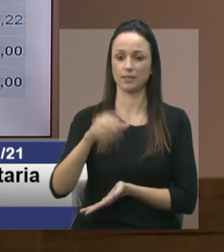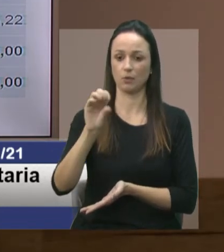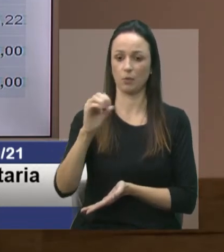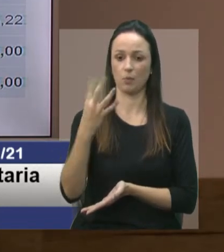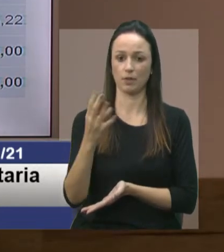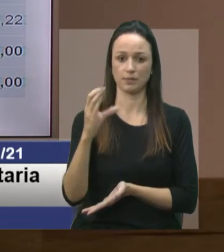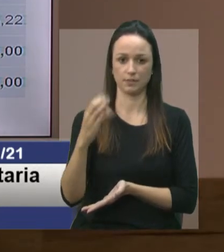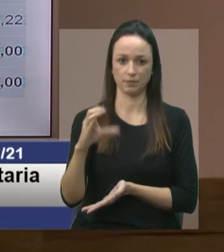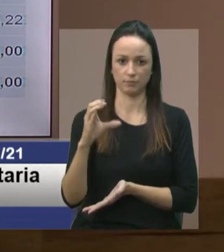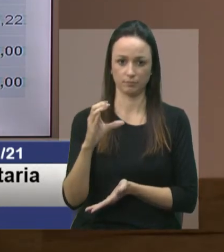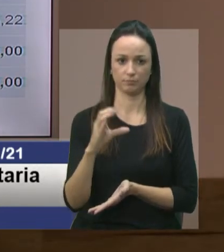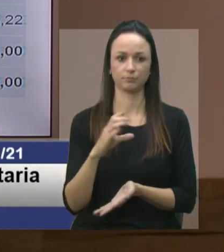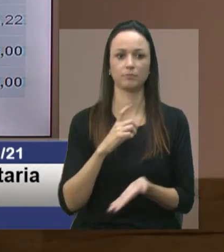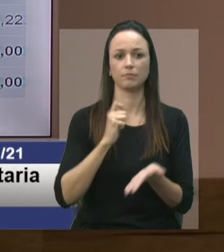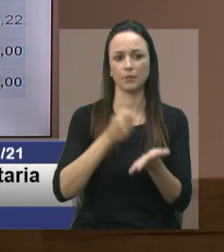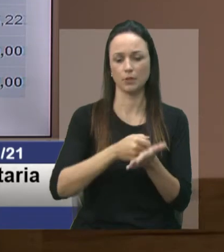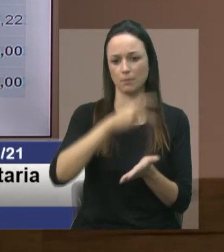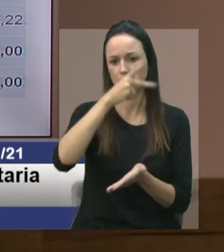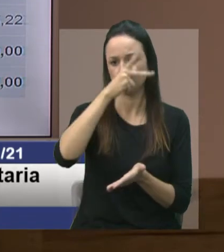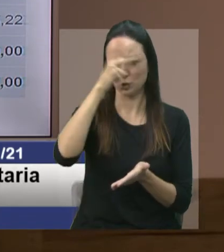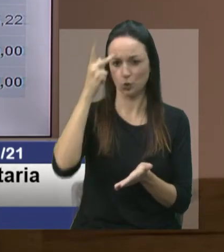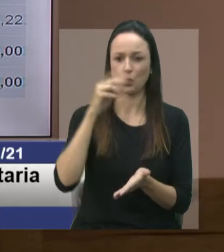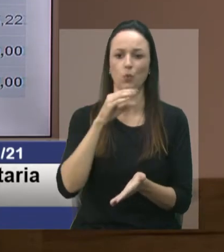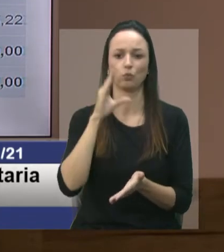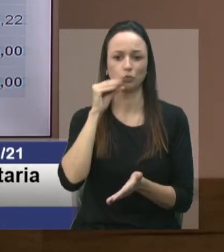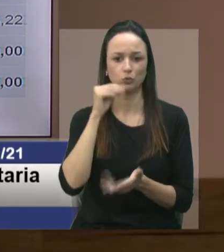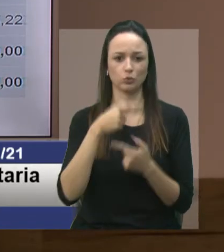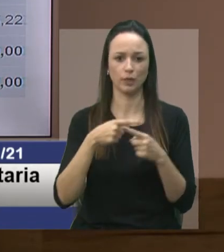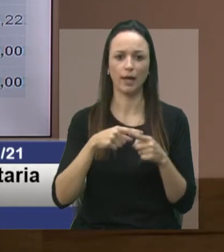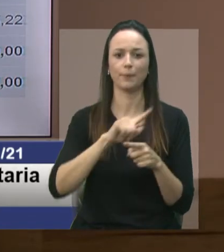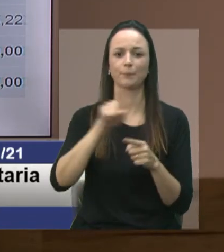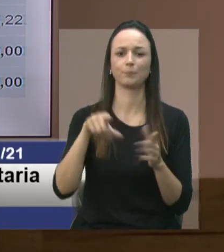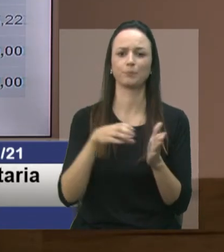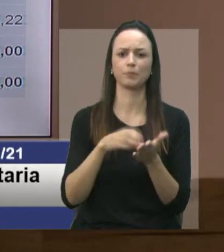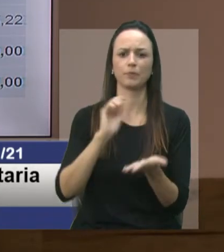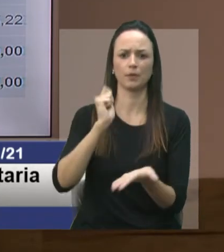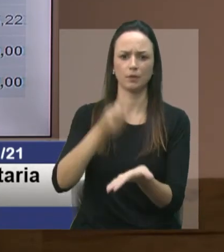R$ 108.703.069,04 com pessoal em encargos e uma despesa liquidada de